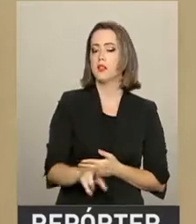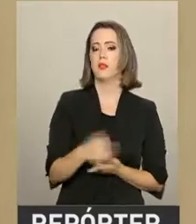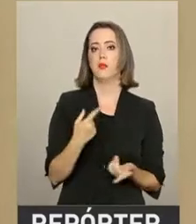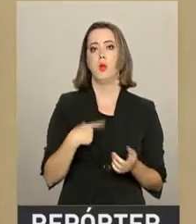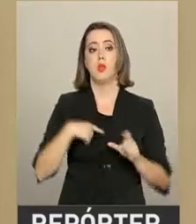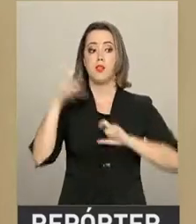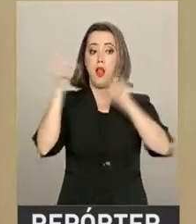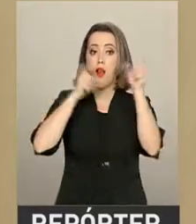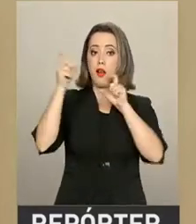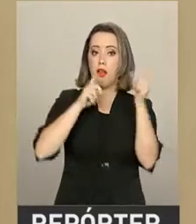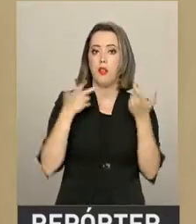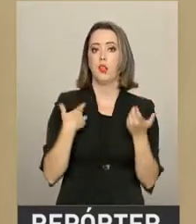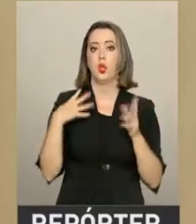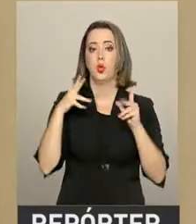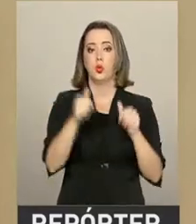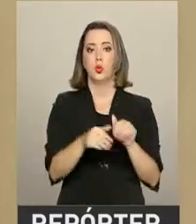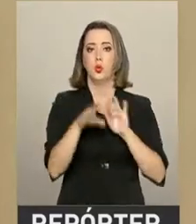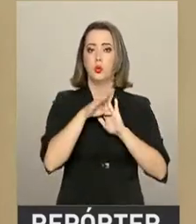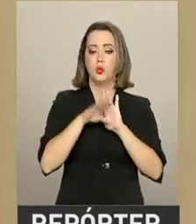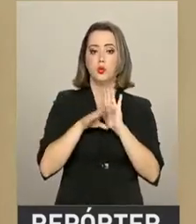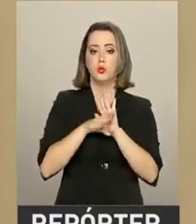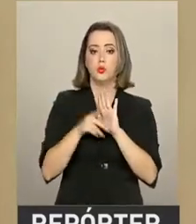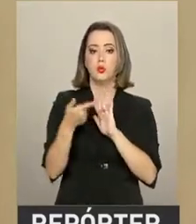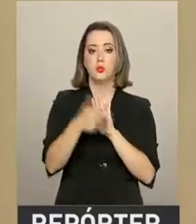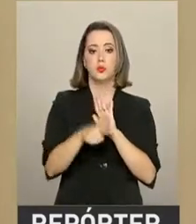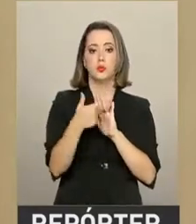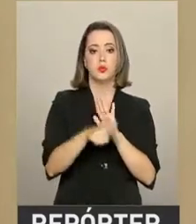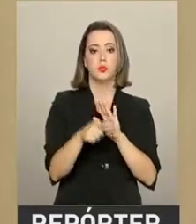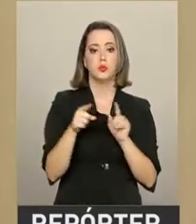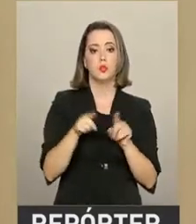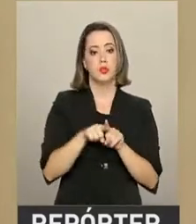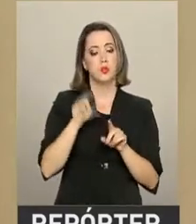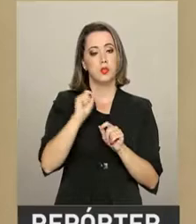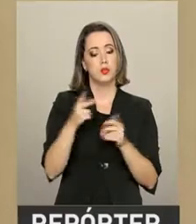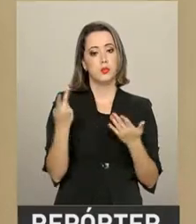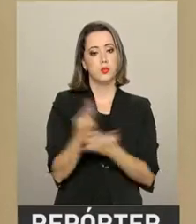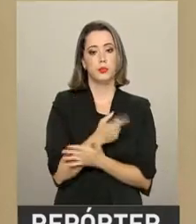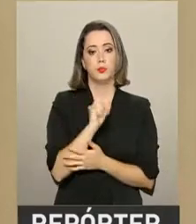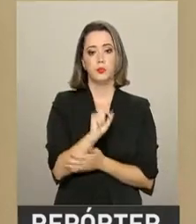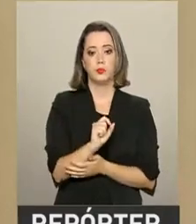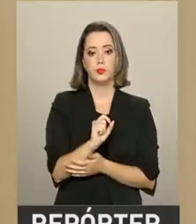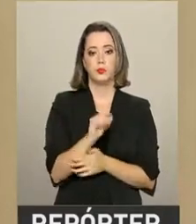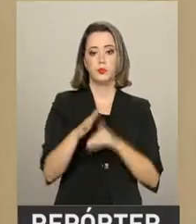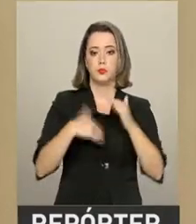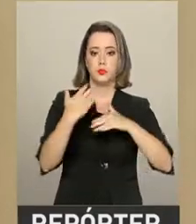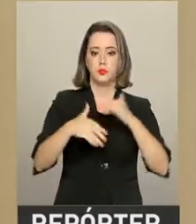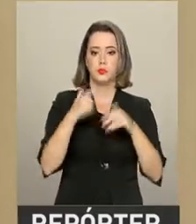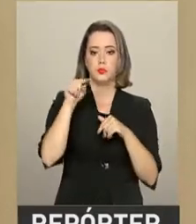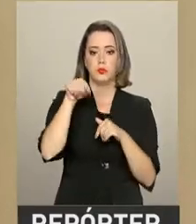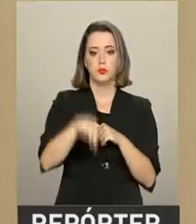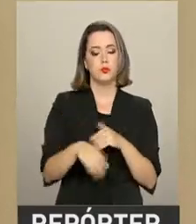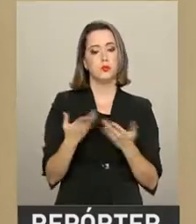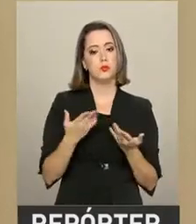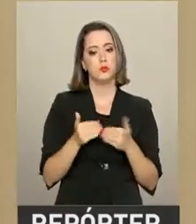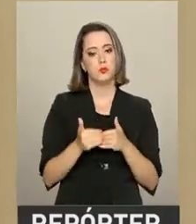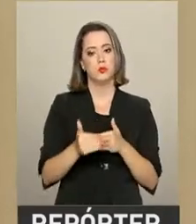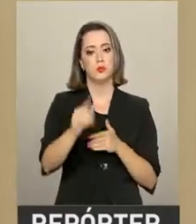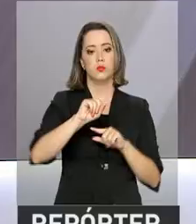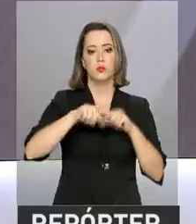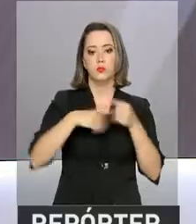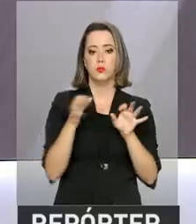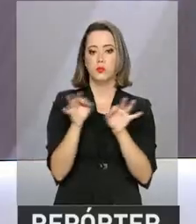alguns alertas, o cronograma e outras funcionalidades que surgirem no decorrer deste período